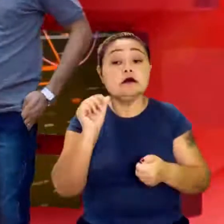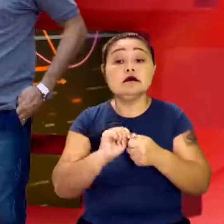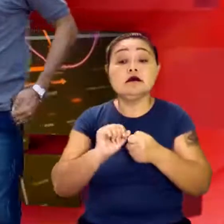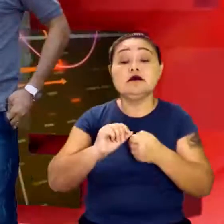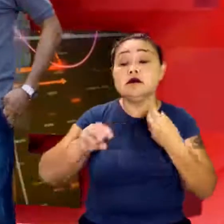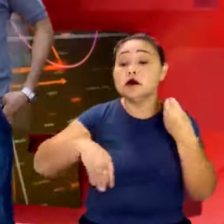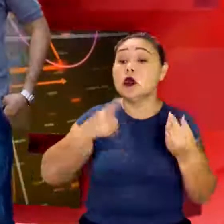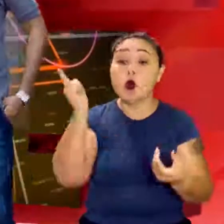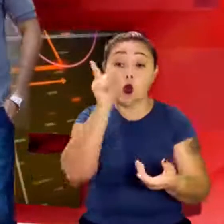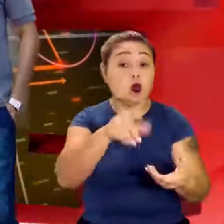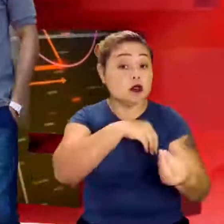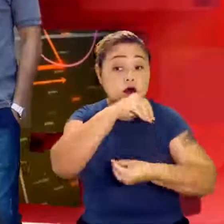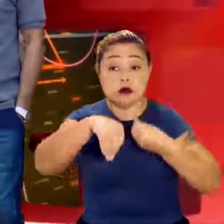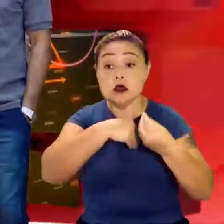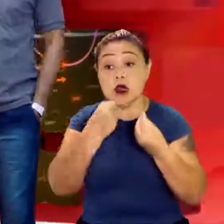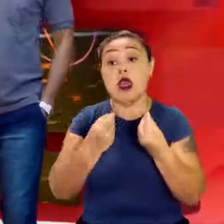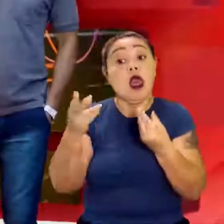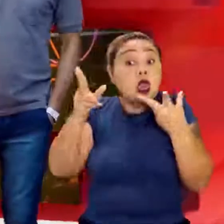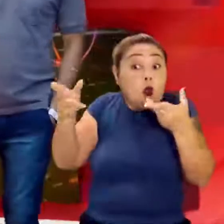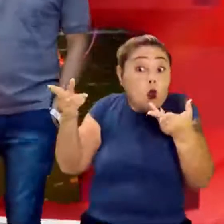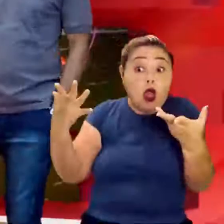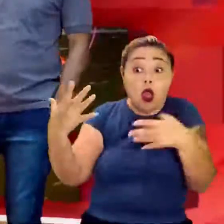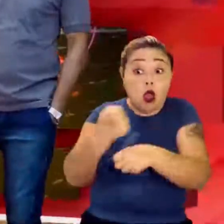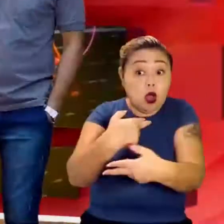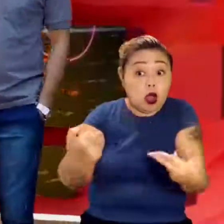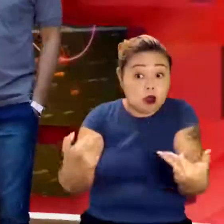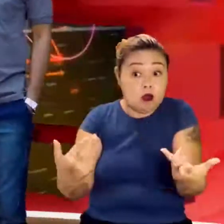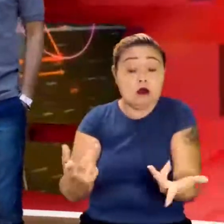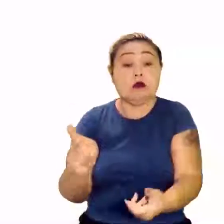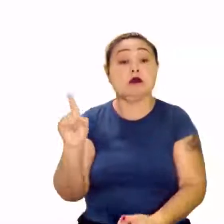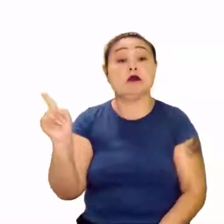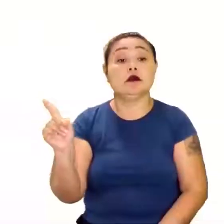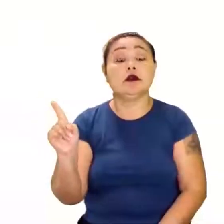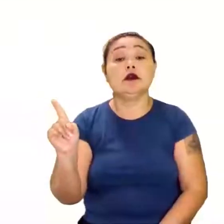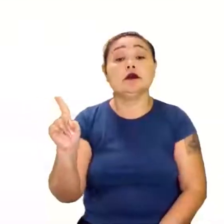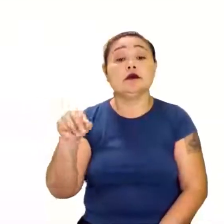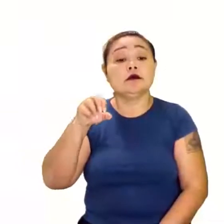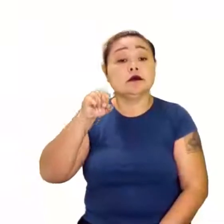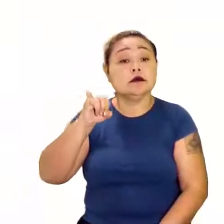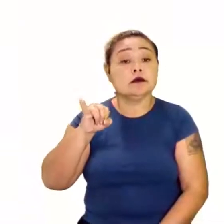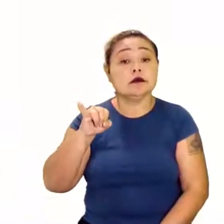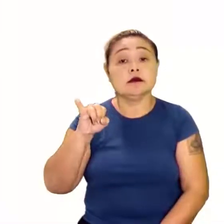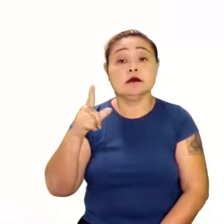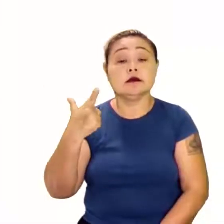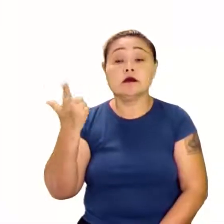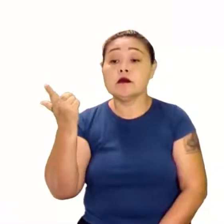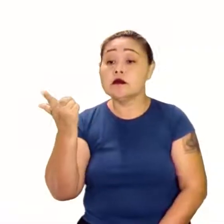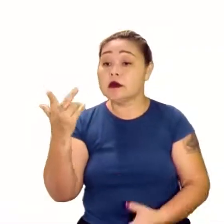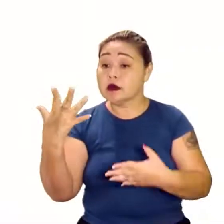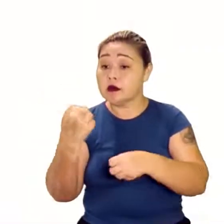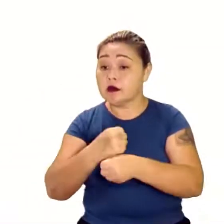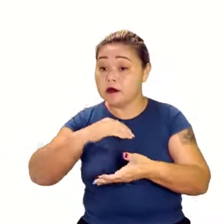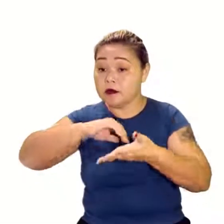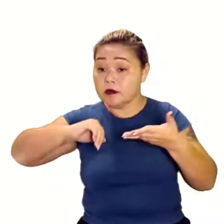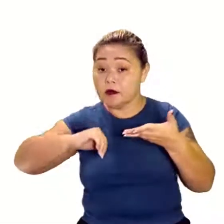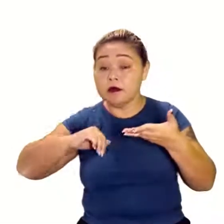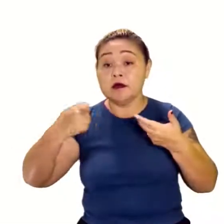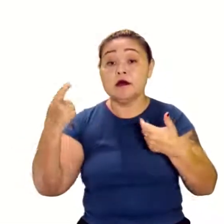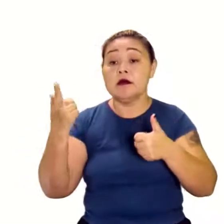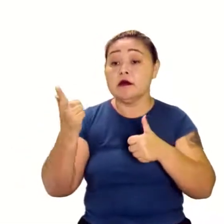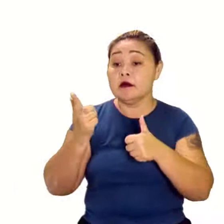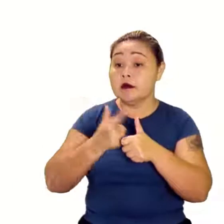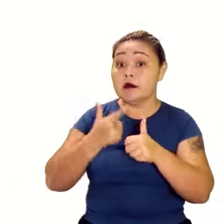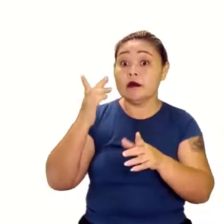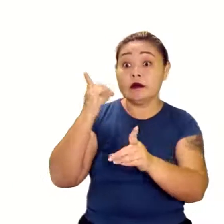essa mistura, é isso no cálculo também. Então vamos aos exemplos. Olha, se a gente não consegue somar separado, a gente primeiro